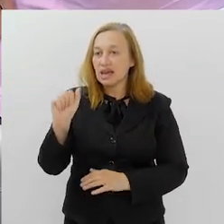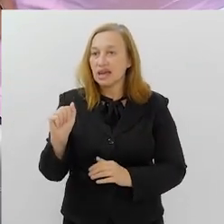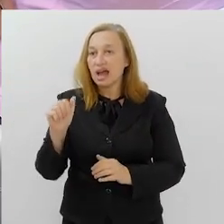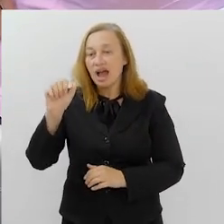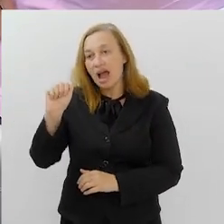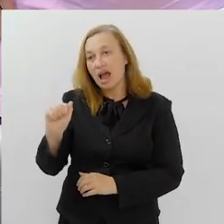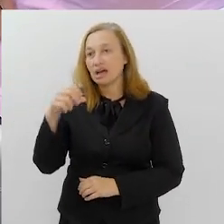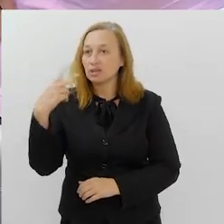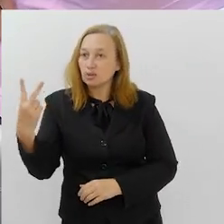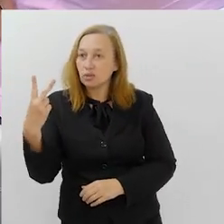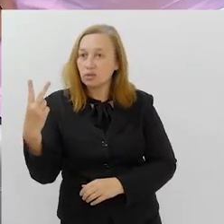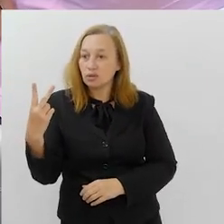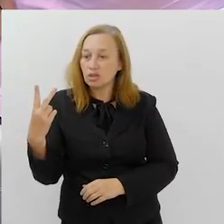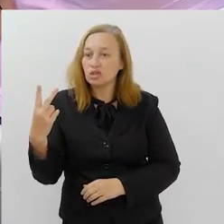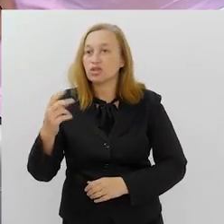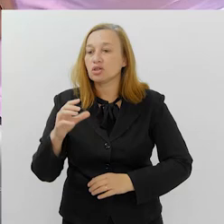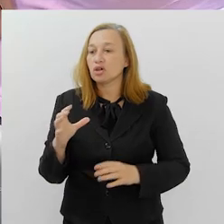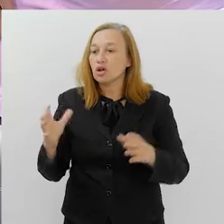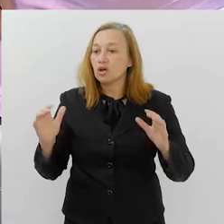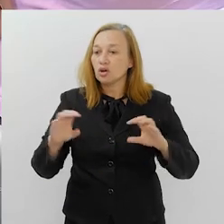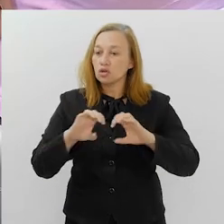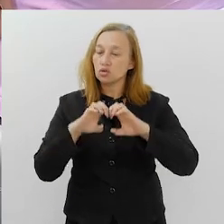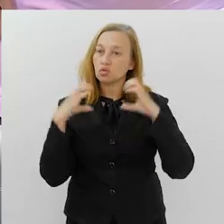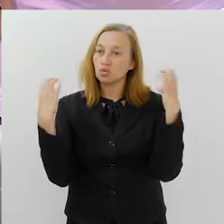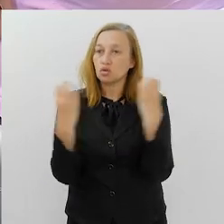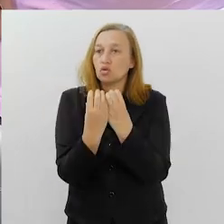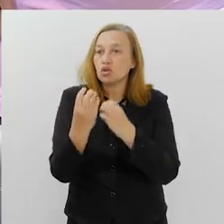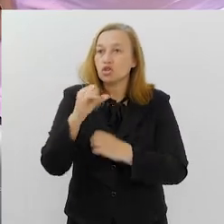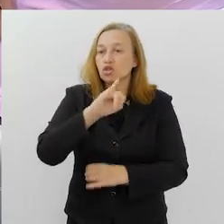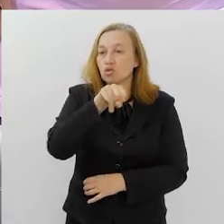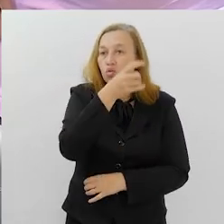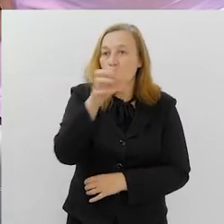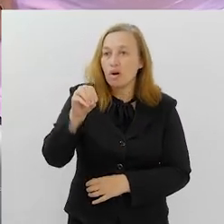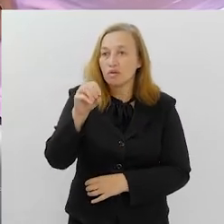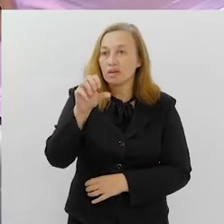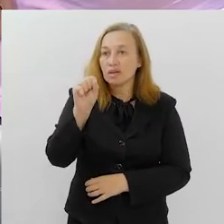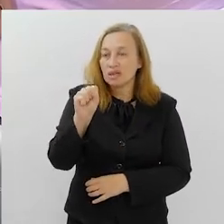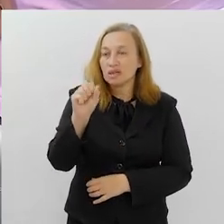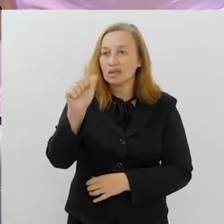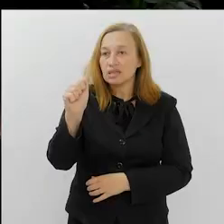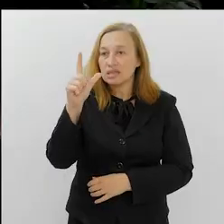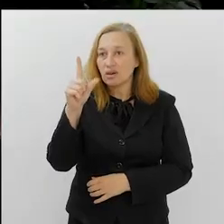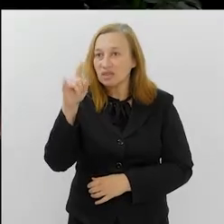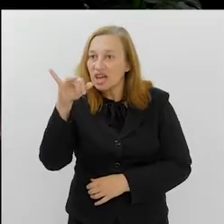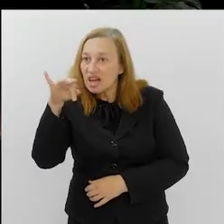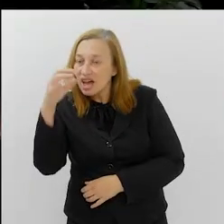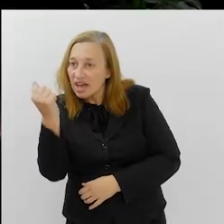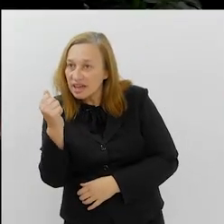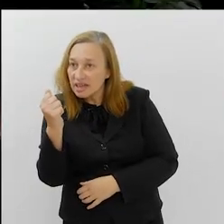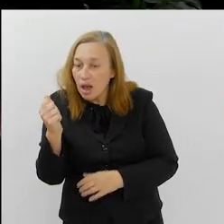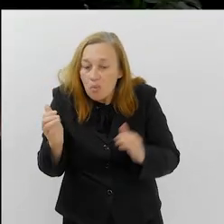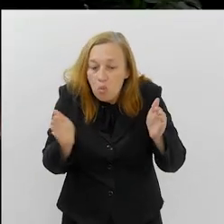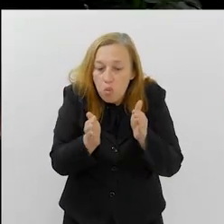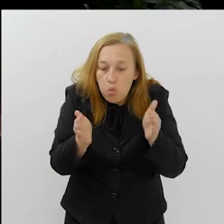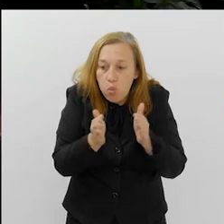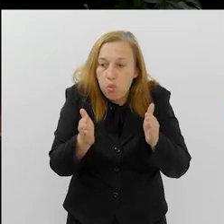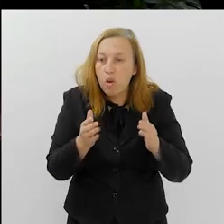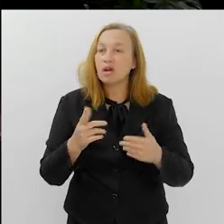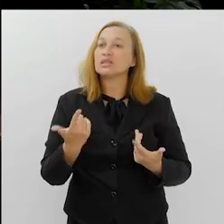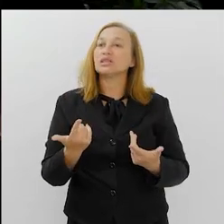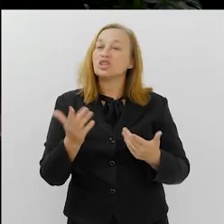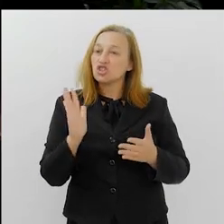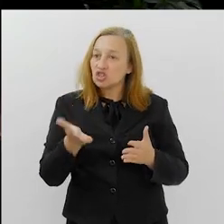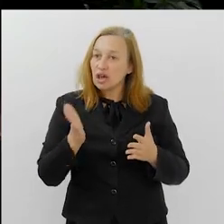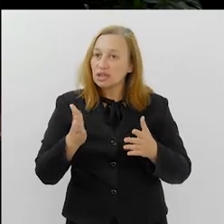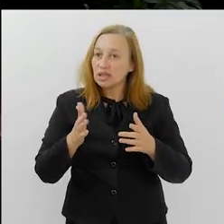com o estádio pequeno, o João Saldanha tendo capacidade para 1.800 pessoas, né? Sempre esgotava os ingressos e já tem